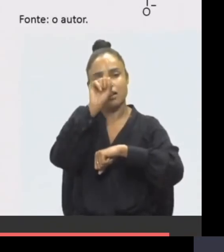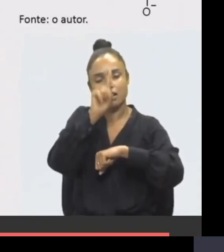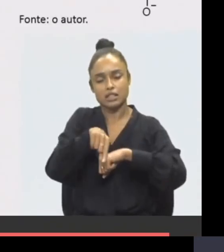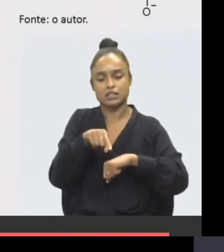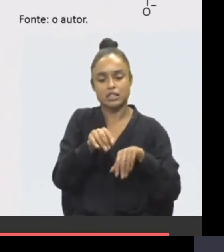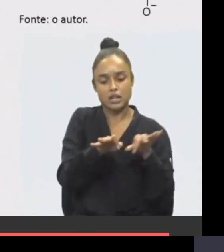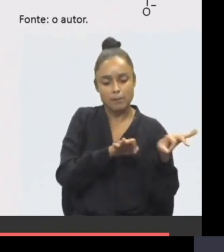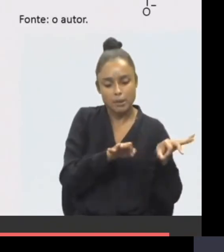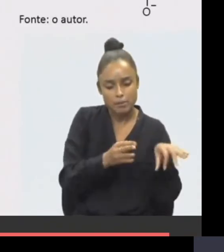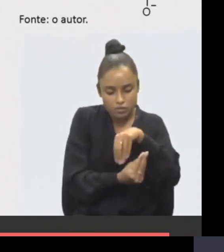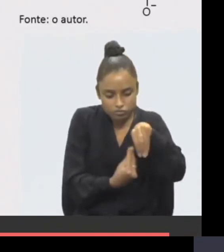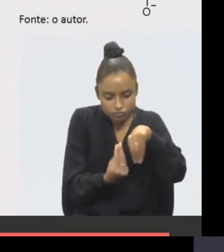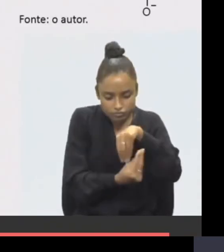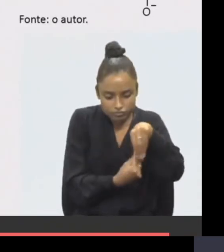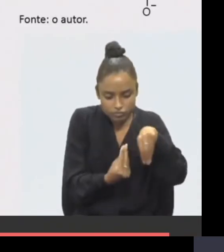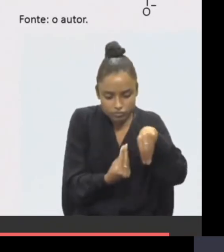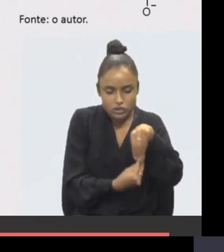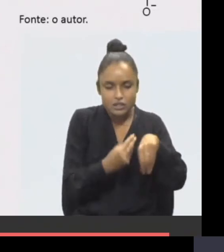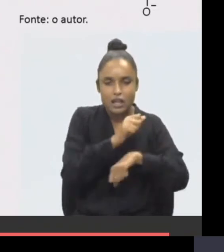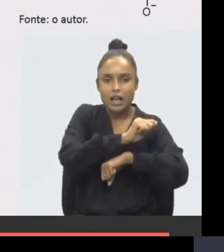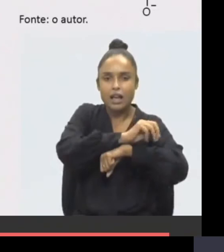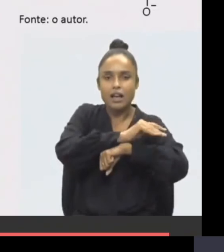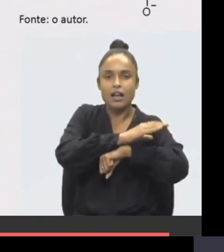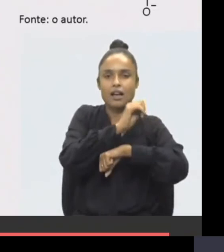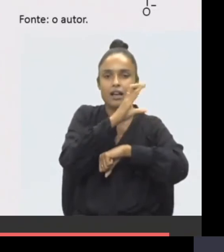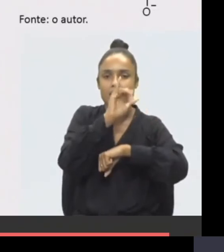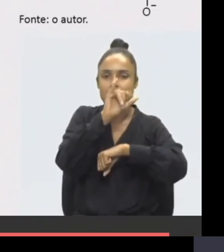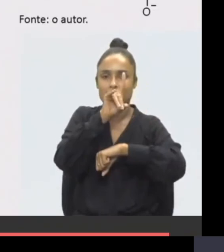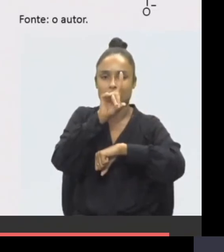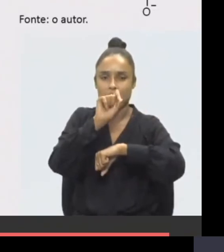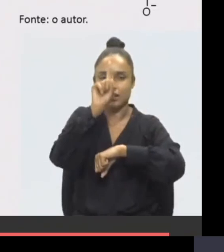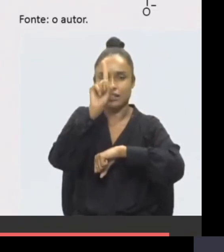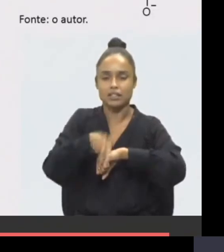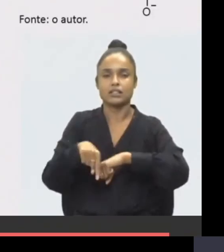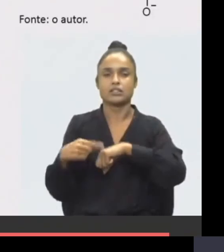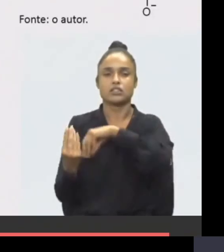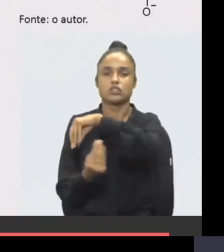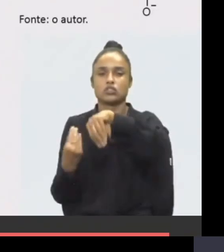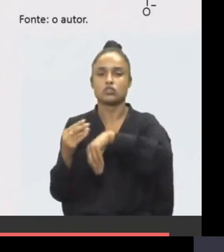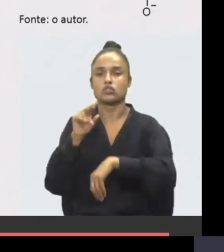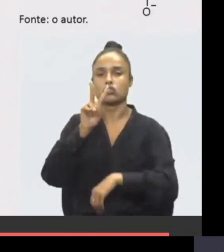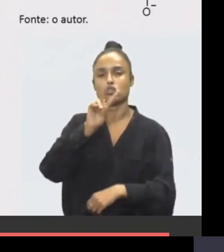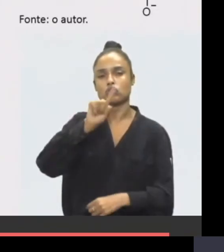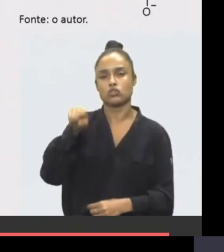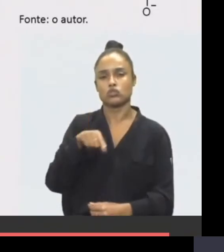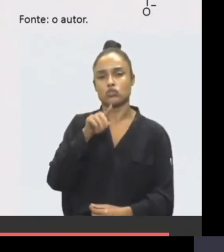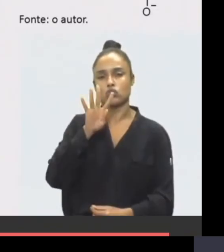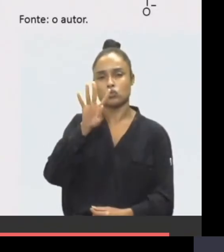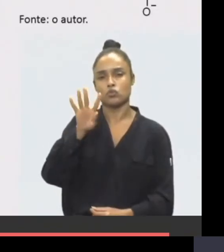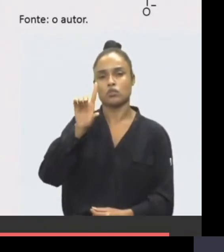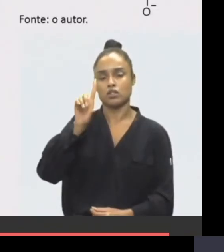meio ácido, eles vão levar então à formação desses compostos que são chamados de